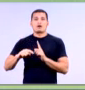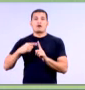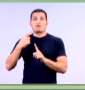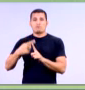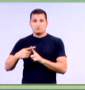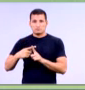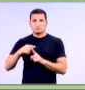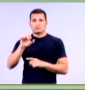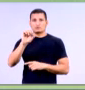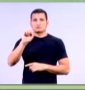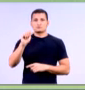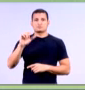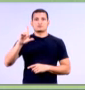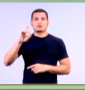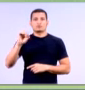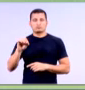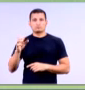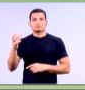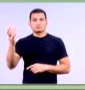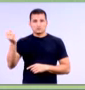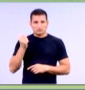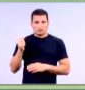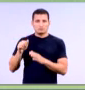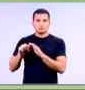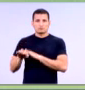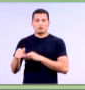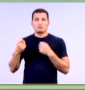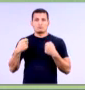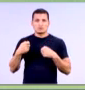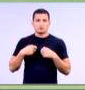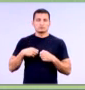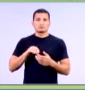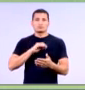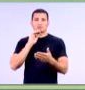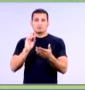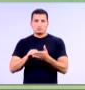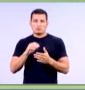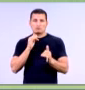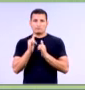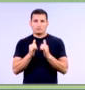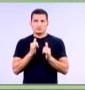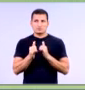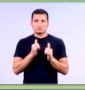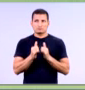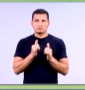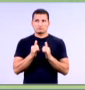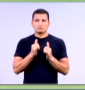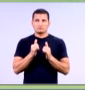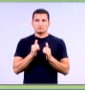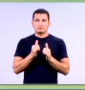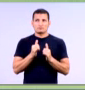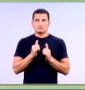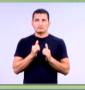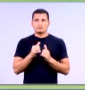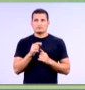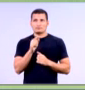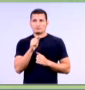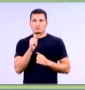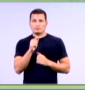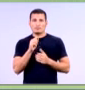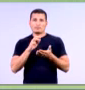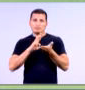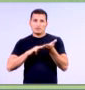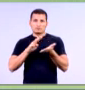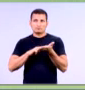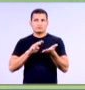depositar, eu preciso passar essa informação, gente. Olha aqui, eu preciso passar essa informação para o meu